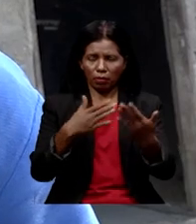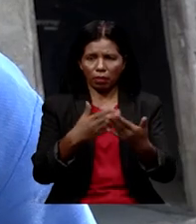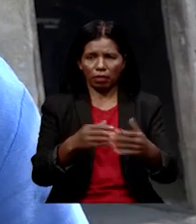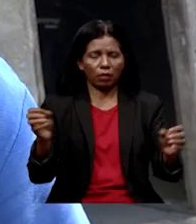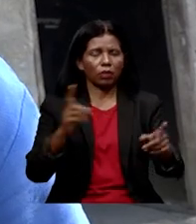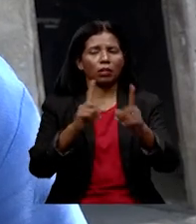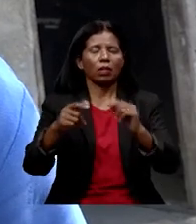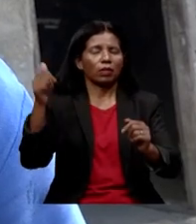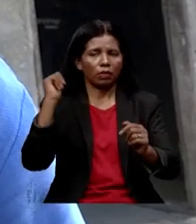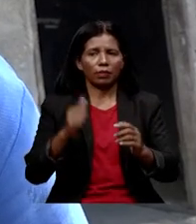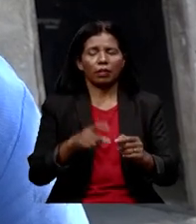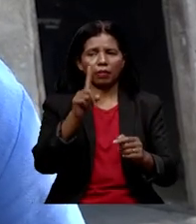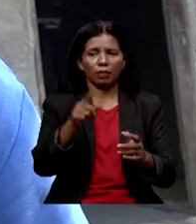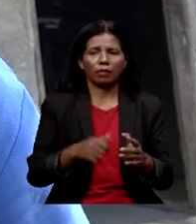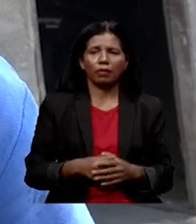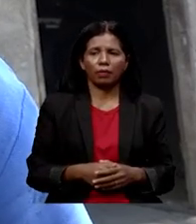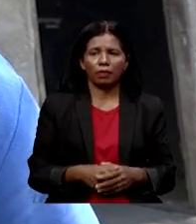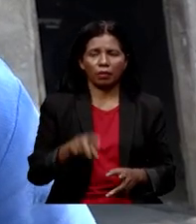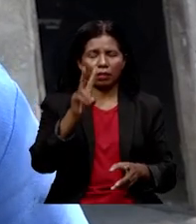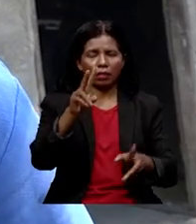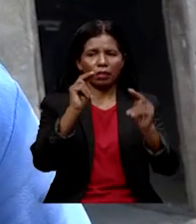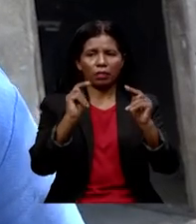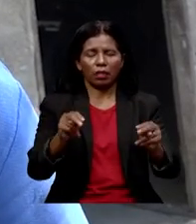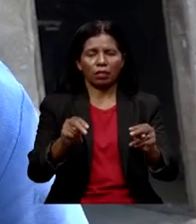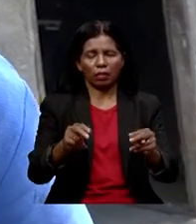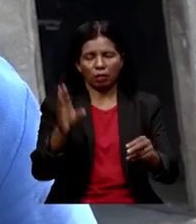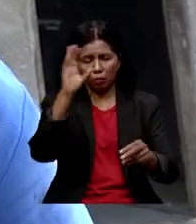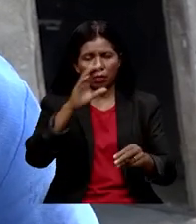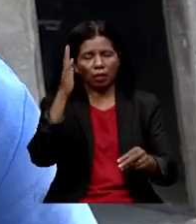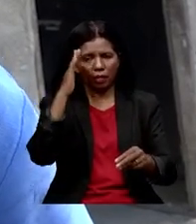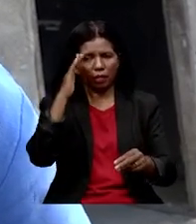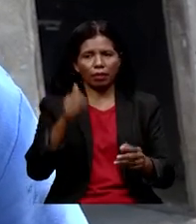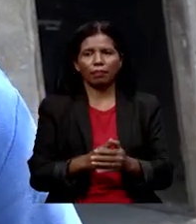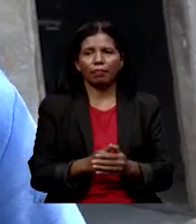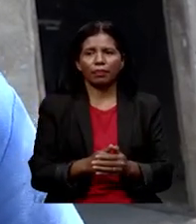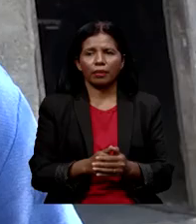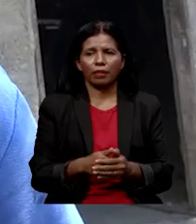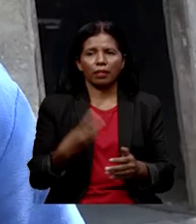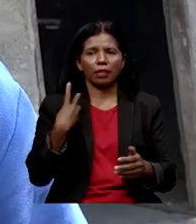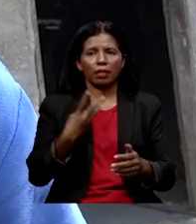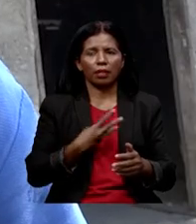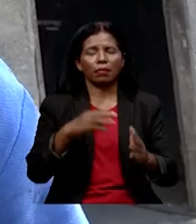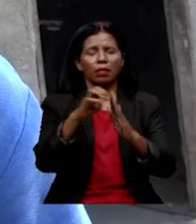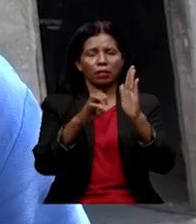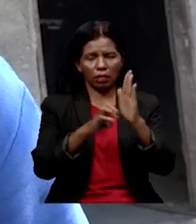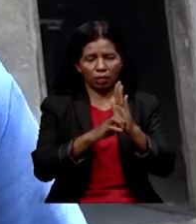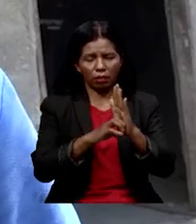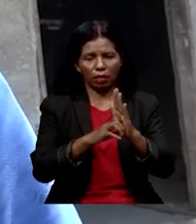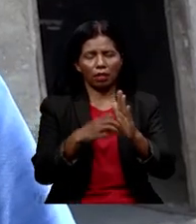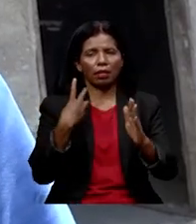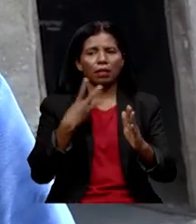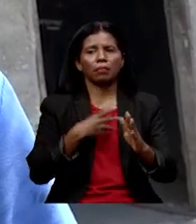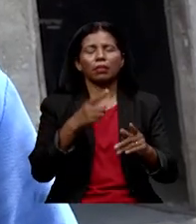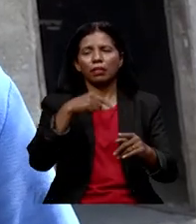colecoto, né? Ida. Rua tem que investigar. Catacnai, Austrália, ama canai. Ida, né? Precisa até, né? Sema